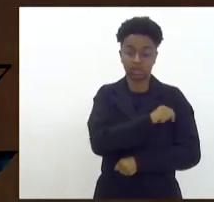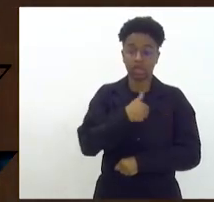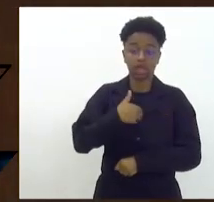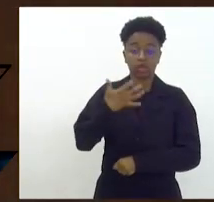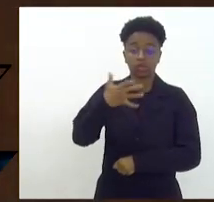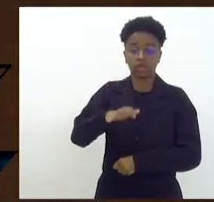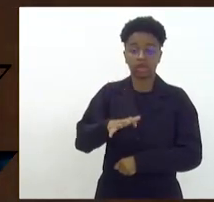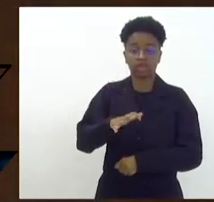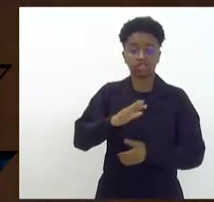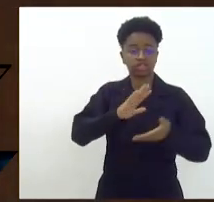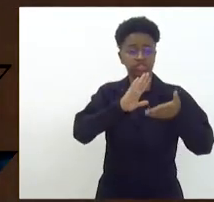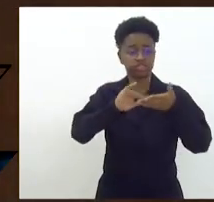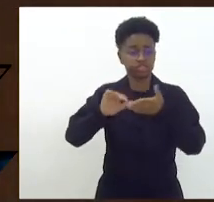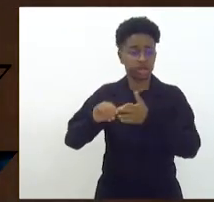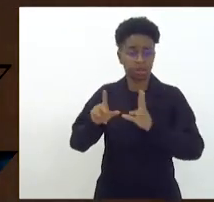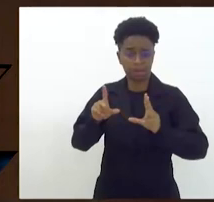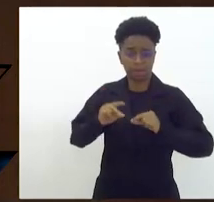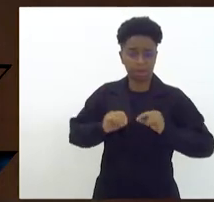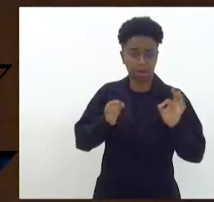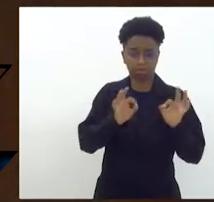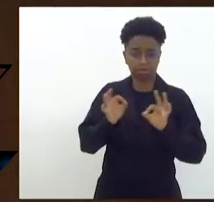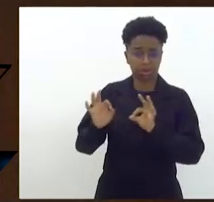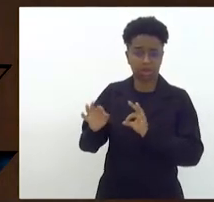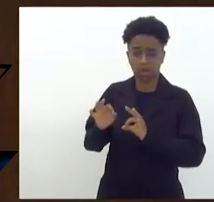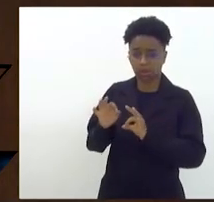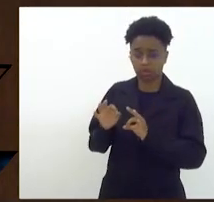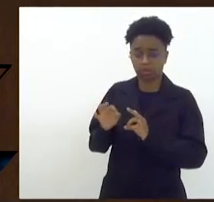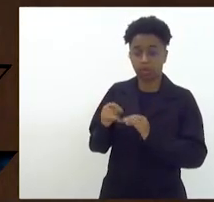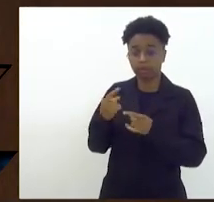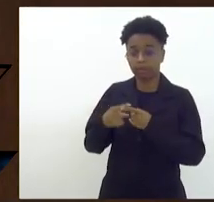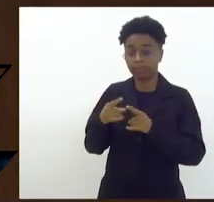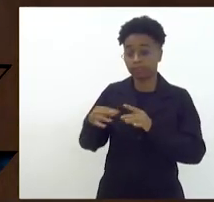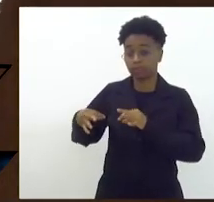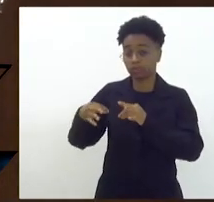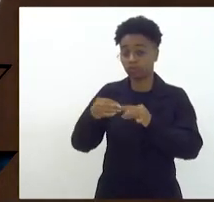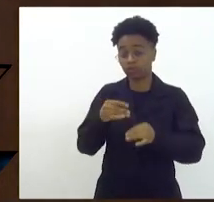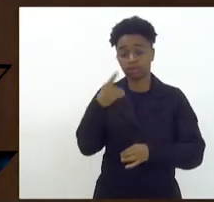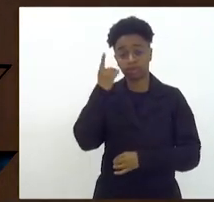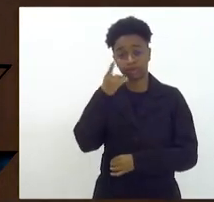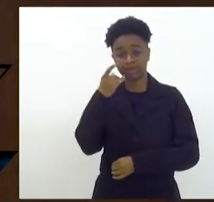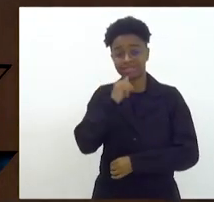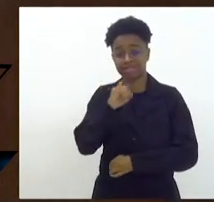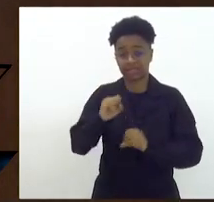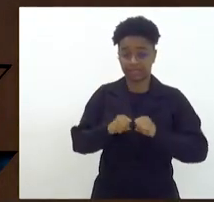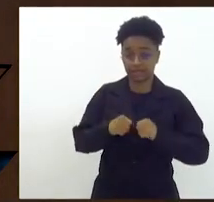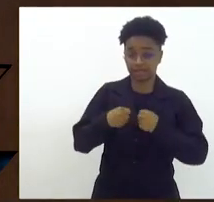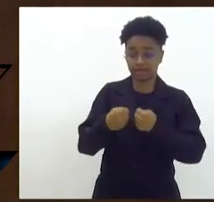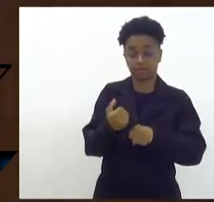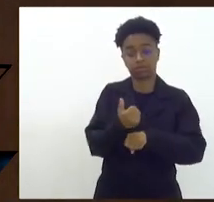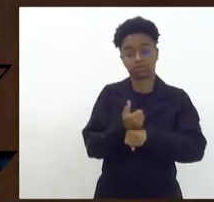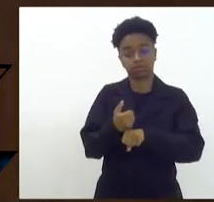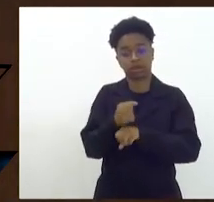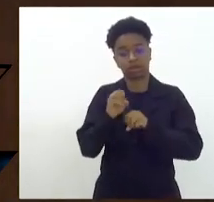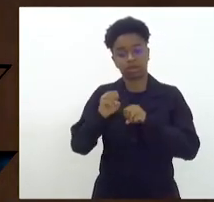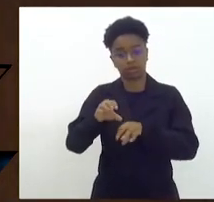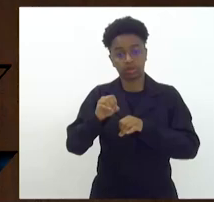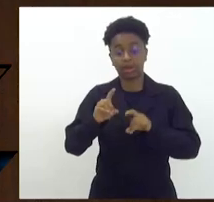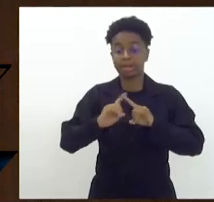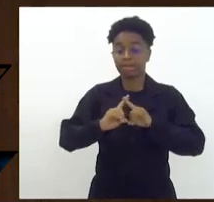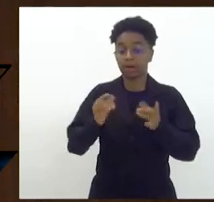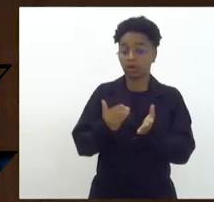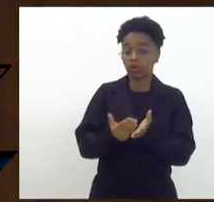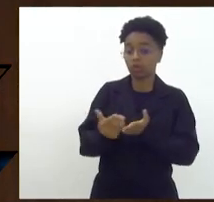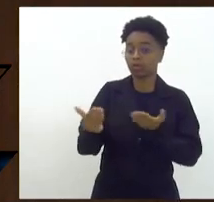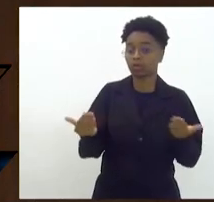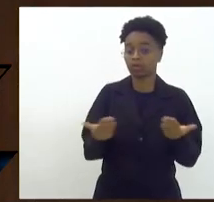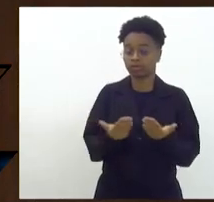tirar mérito nenhum de todos os deputados que defendem a categoria dos profissionais de educação mas a